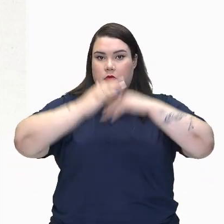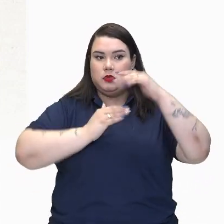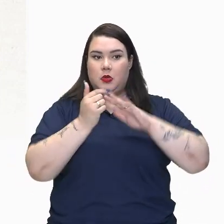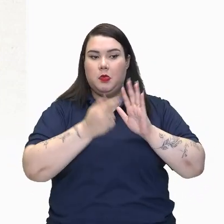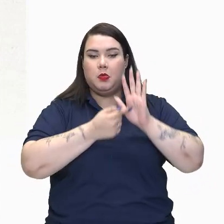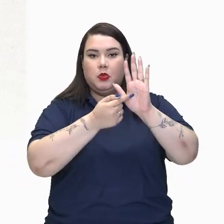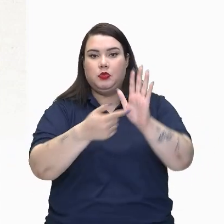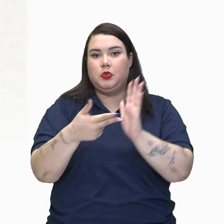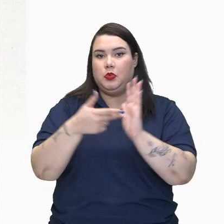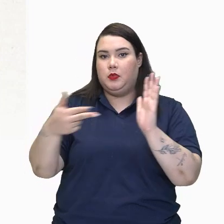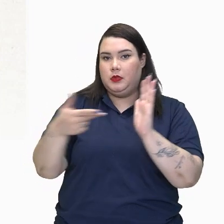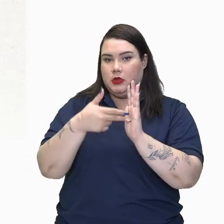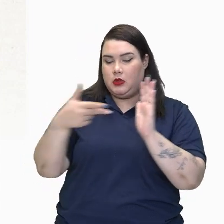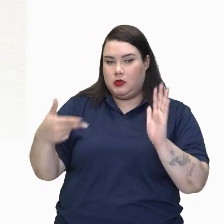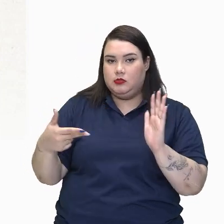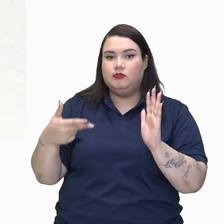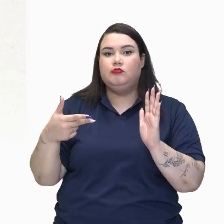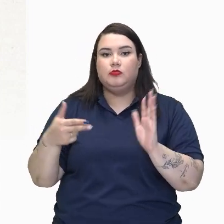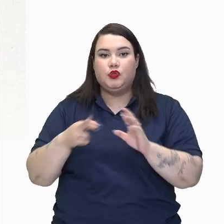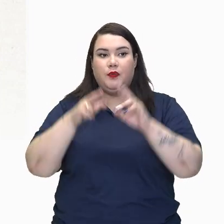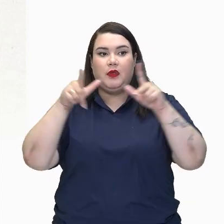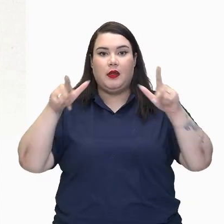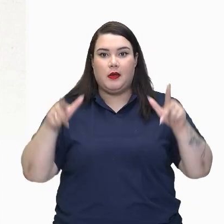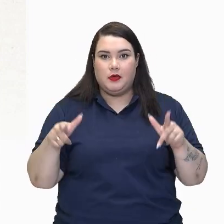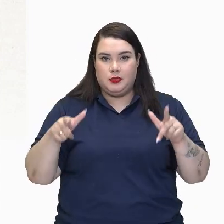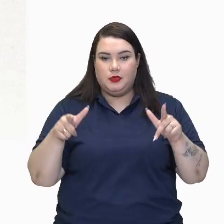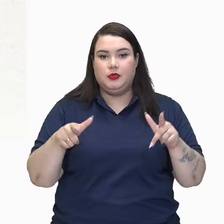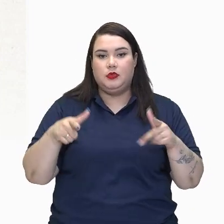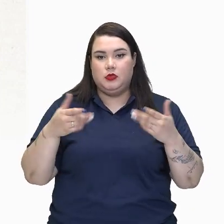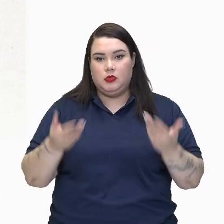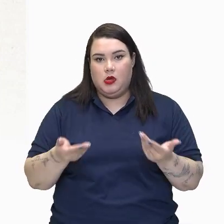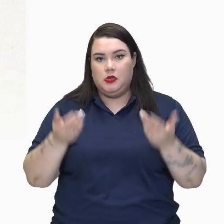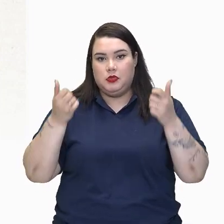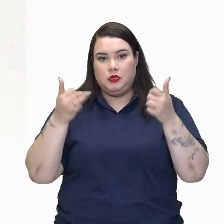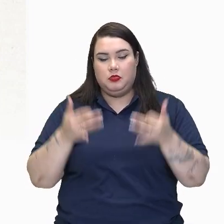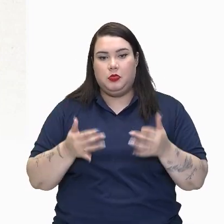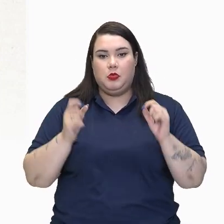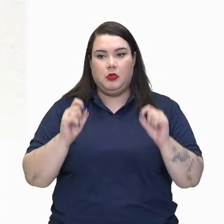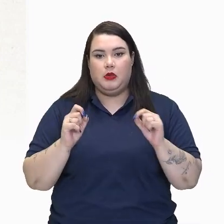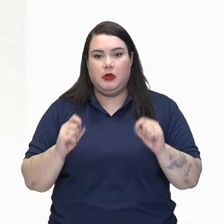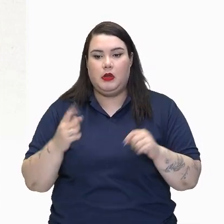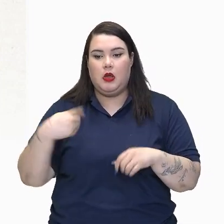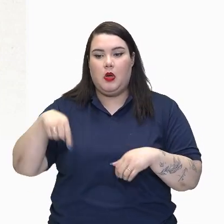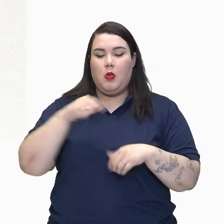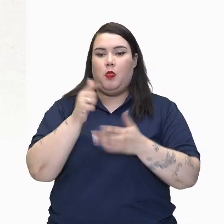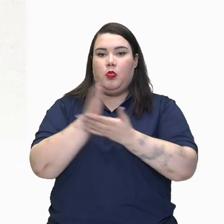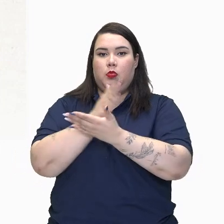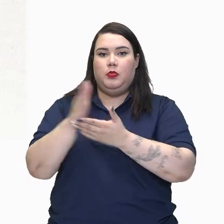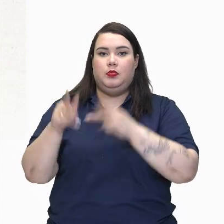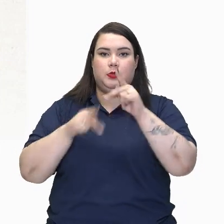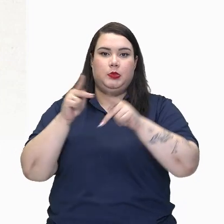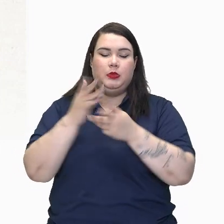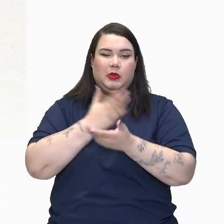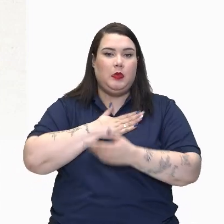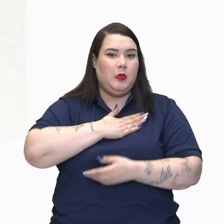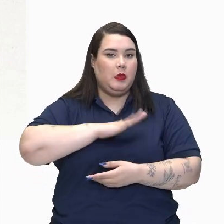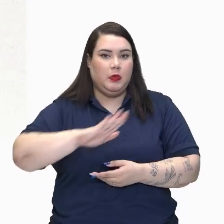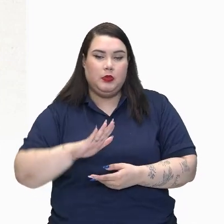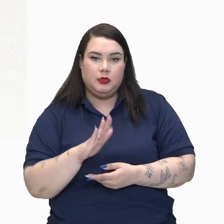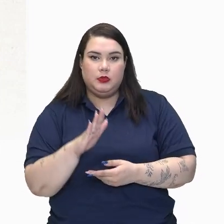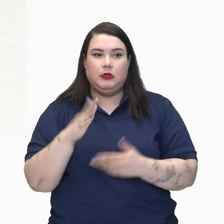novo a uma elite intelectual que, diga-se de passagem, detestou tudo aquilo que foi apresentado. Eles foram muitas